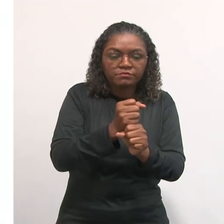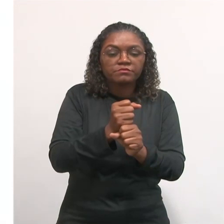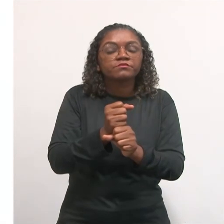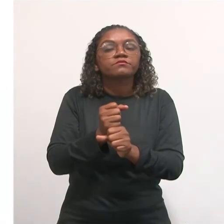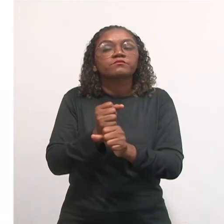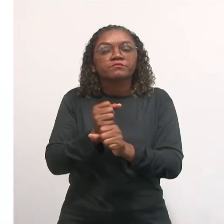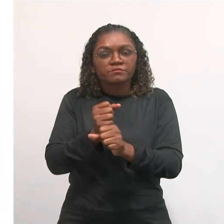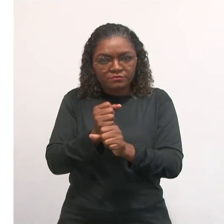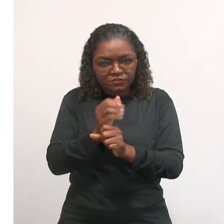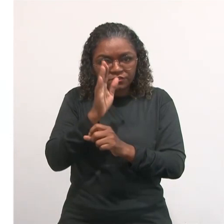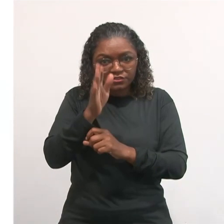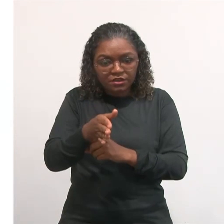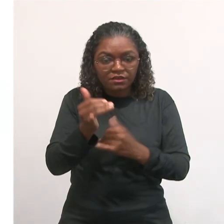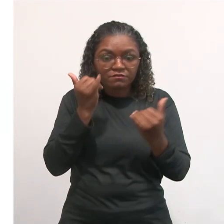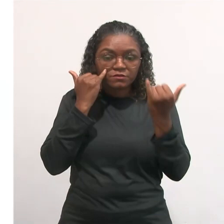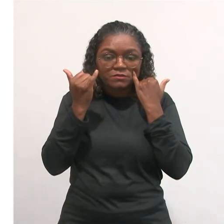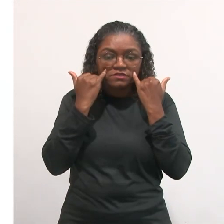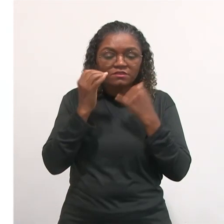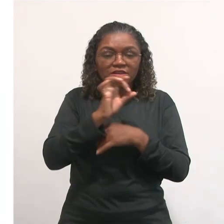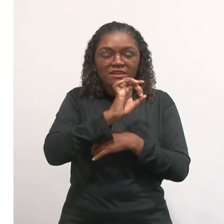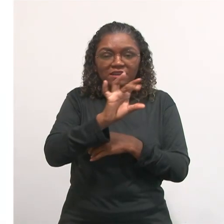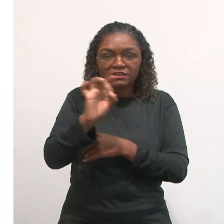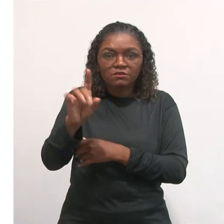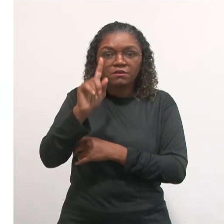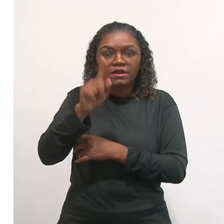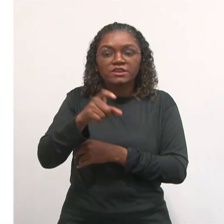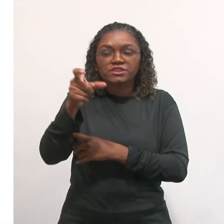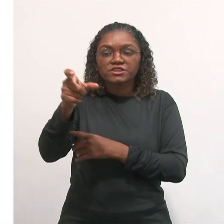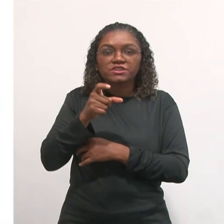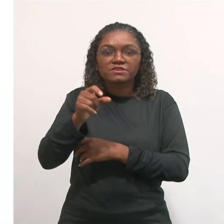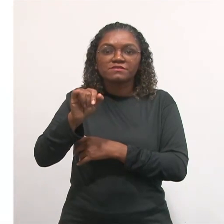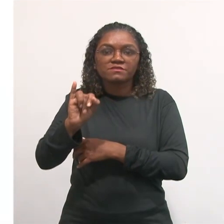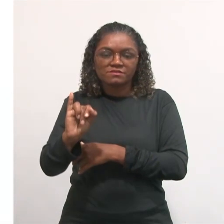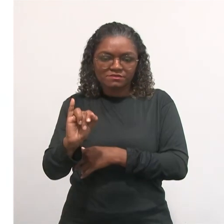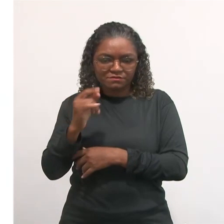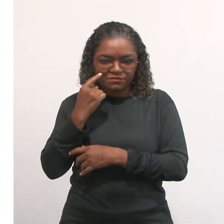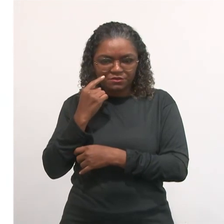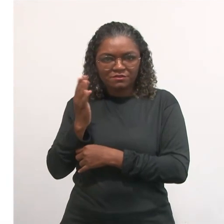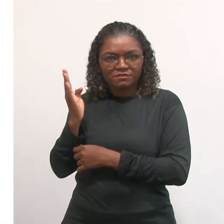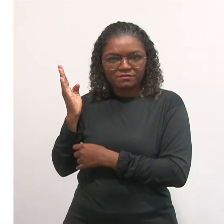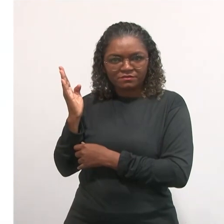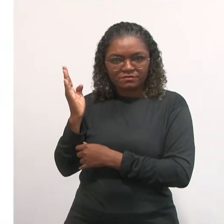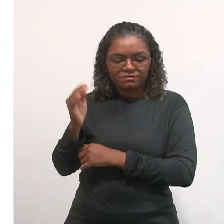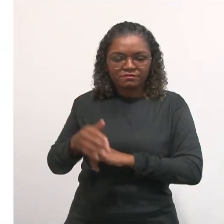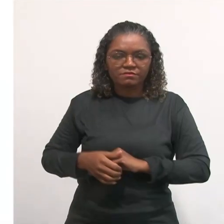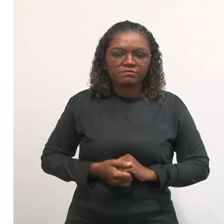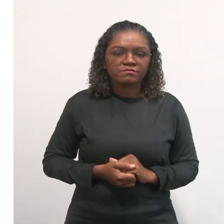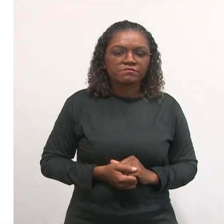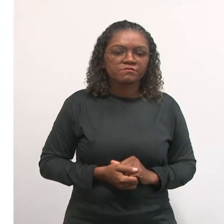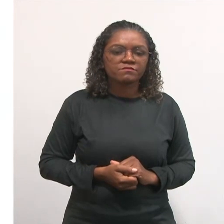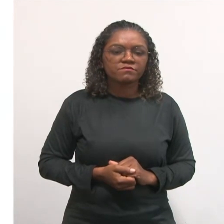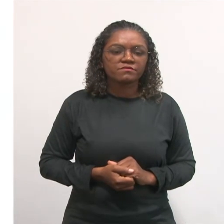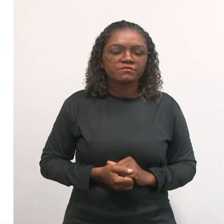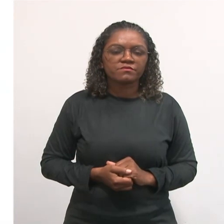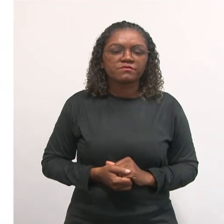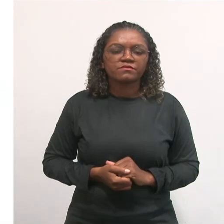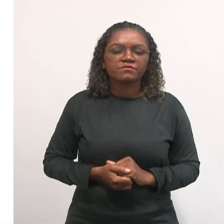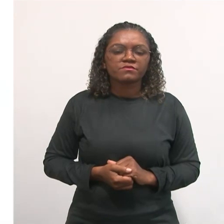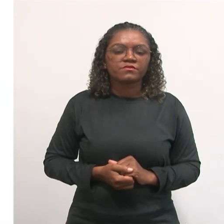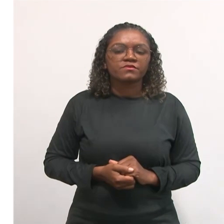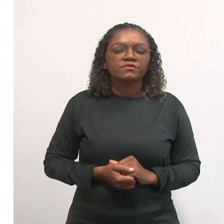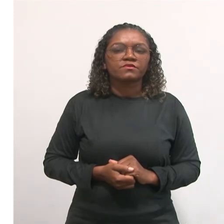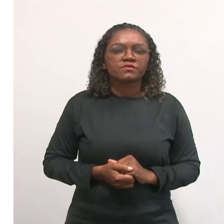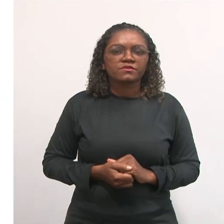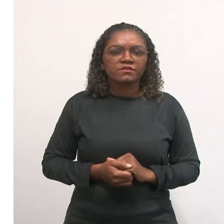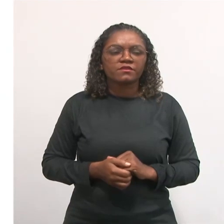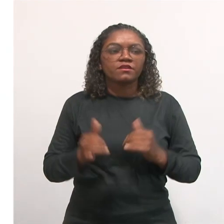cada informação dessa, a gente chama de XI. Então, por exemplo, esse aqui é um XI. Ok? X.I. Cada